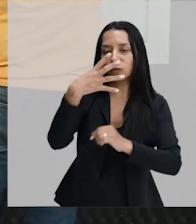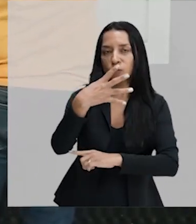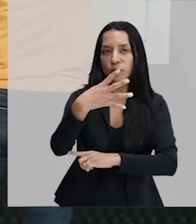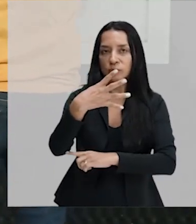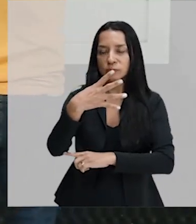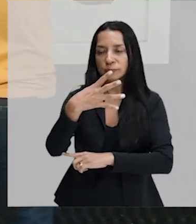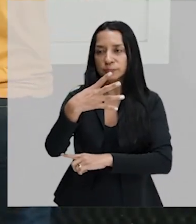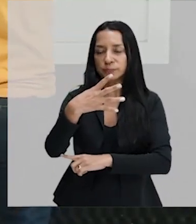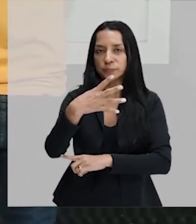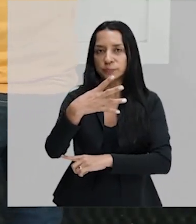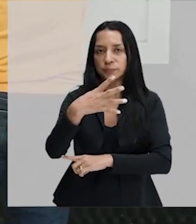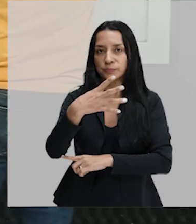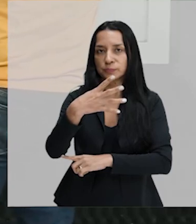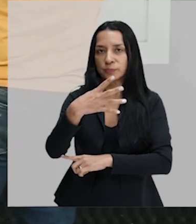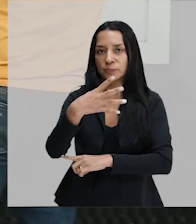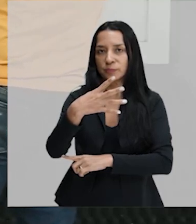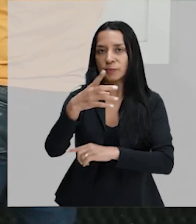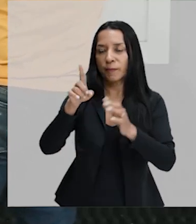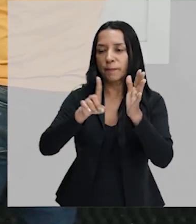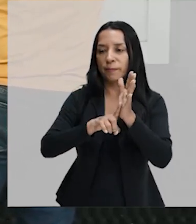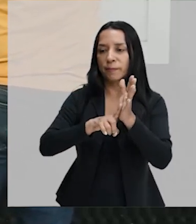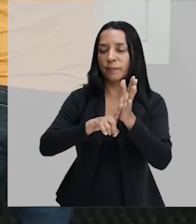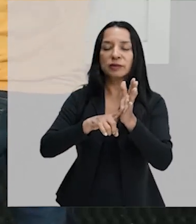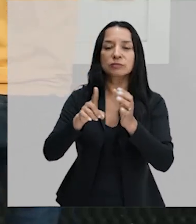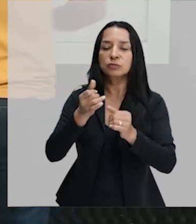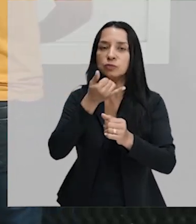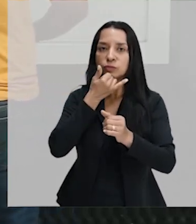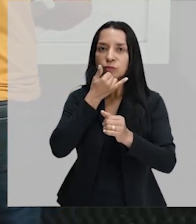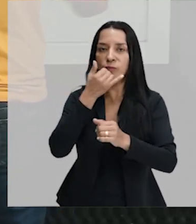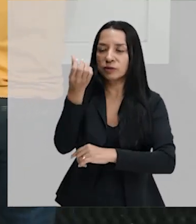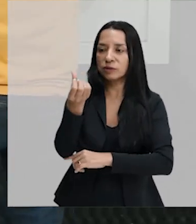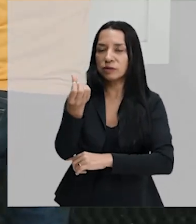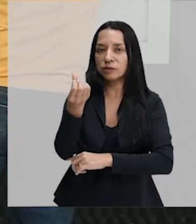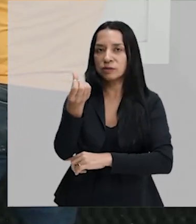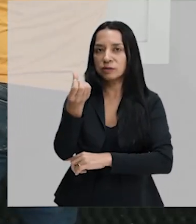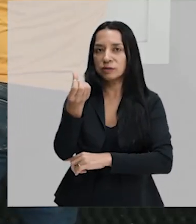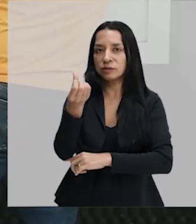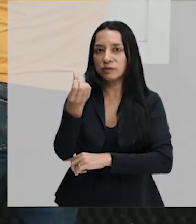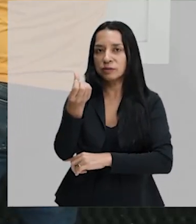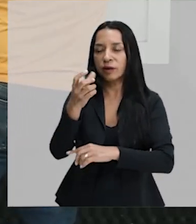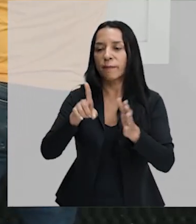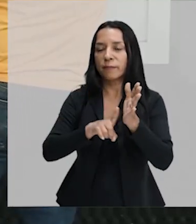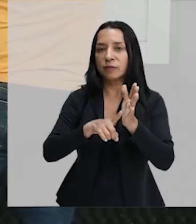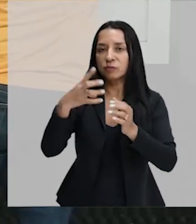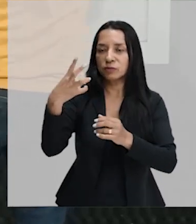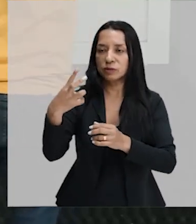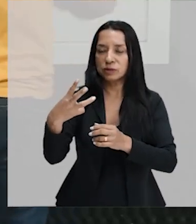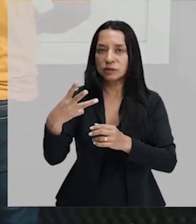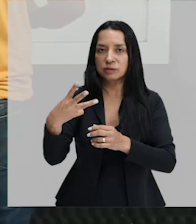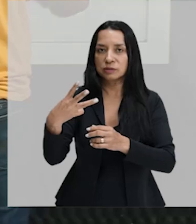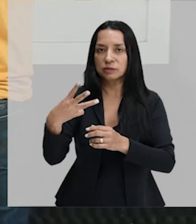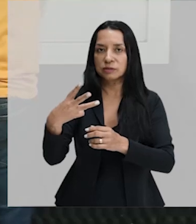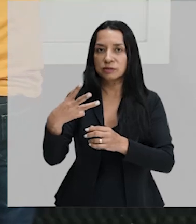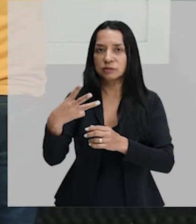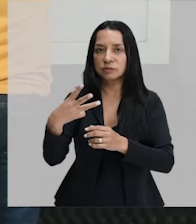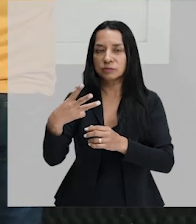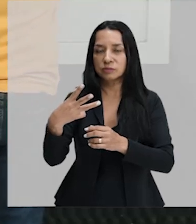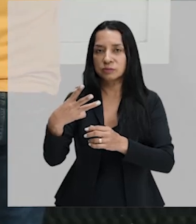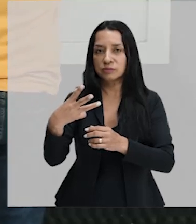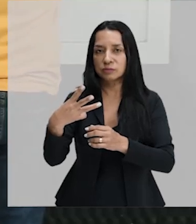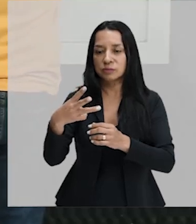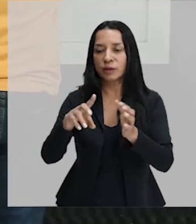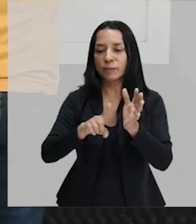Certo? Então, o que vai acontecer? Beleza. Vou escrever de novo aqui a matriz A, para fazer por etapas, né?